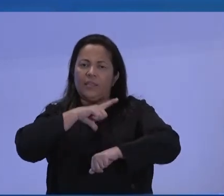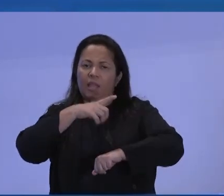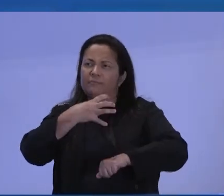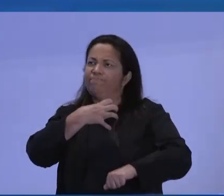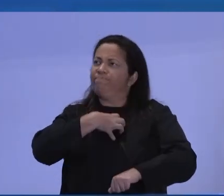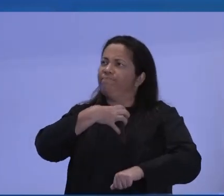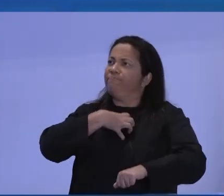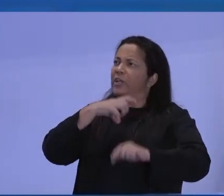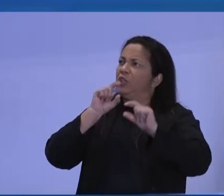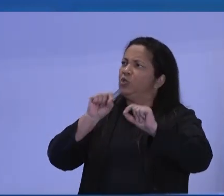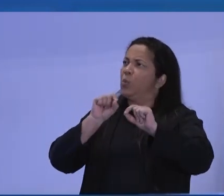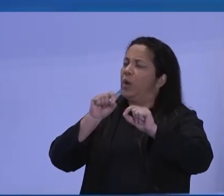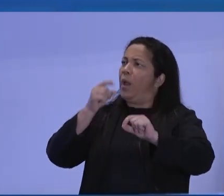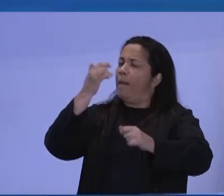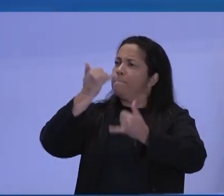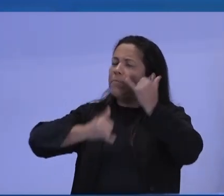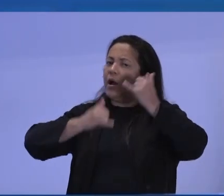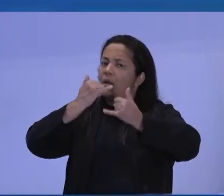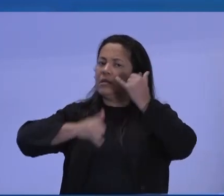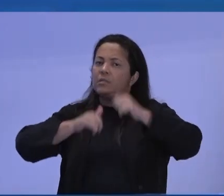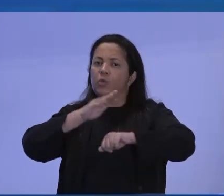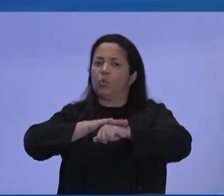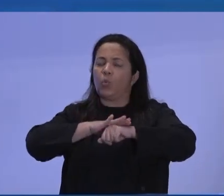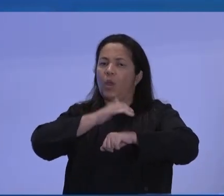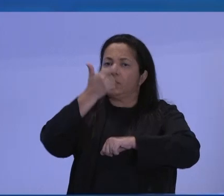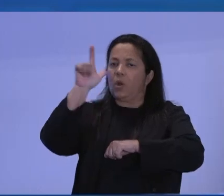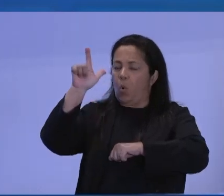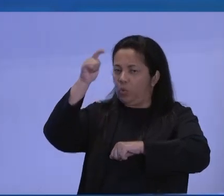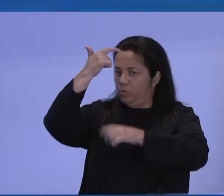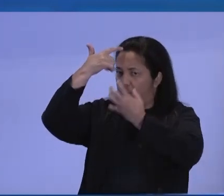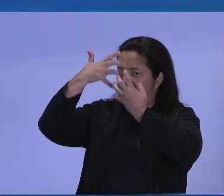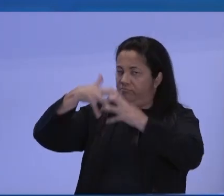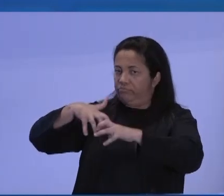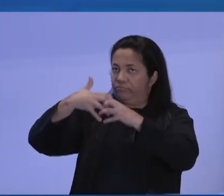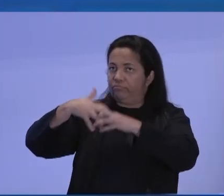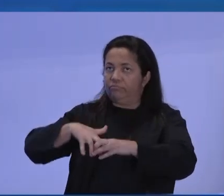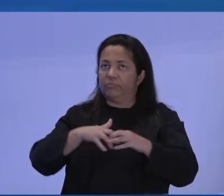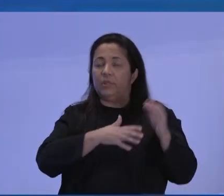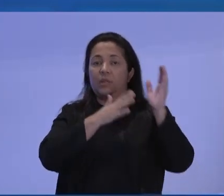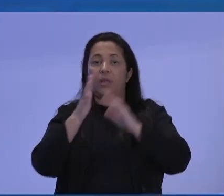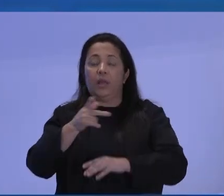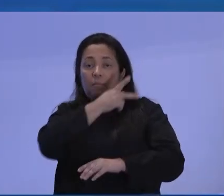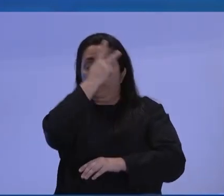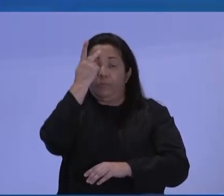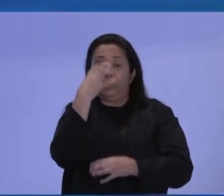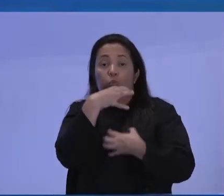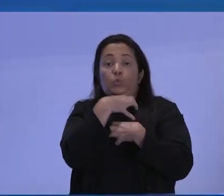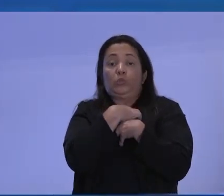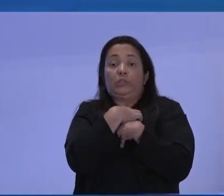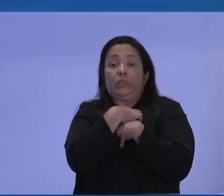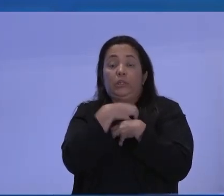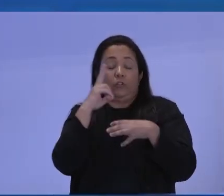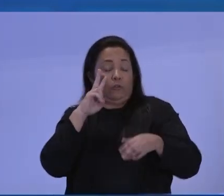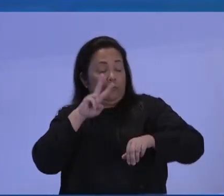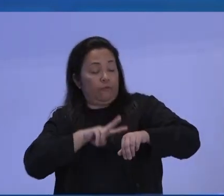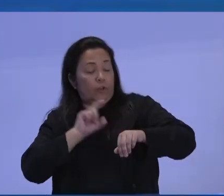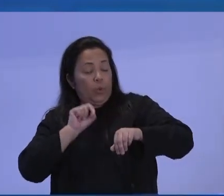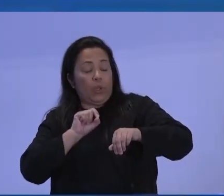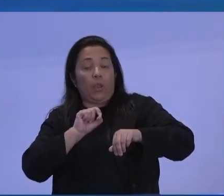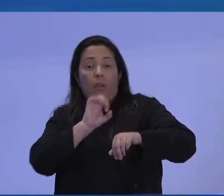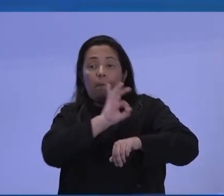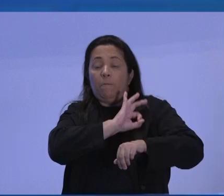condições dermatológicas e também neurológicas. Os sinais e sintomas principais são as